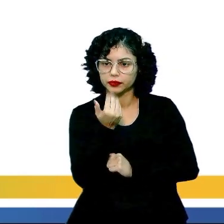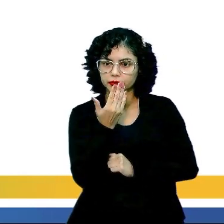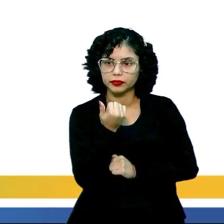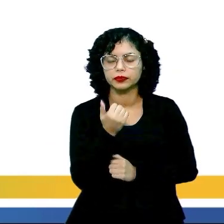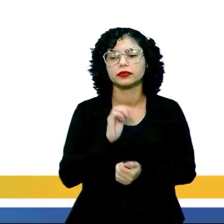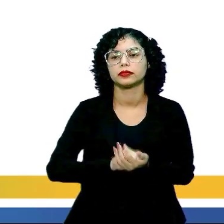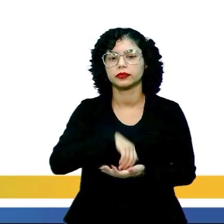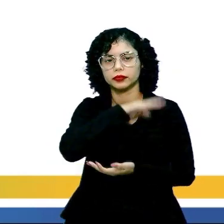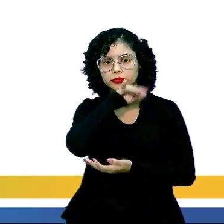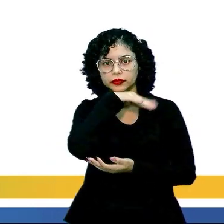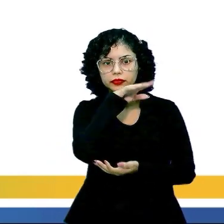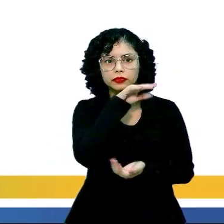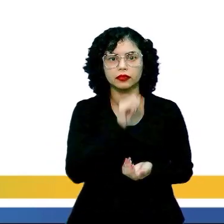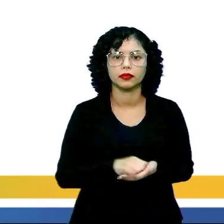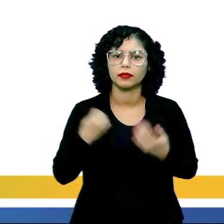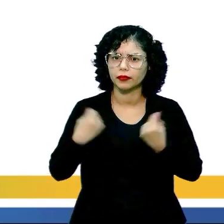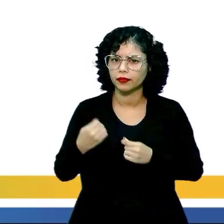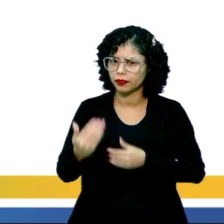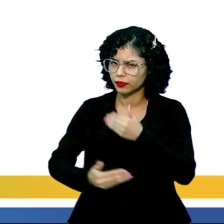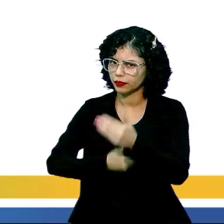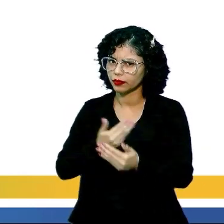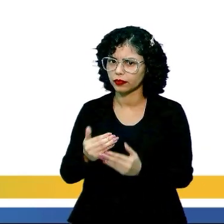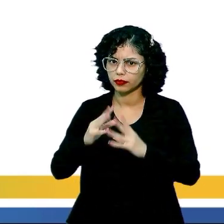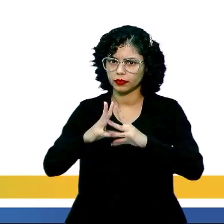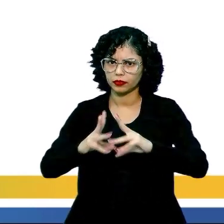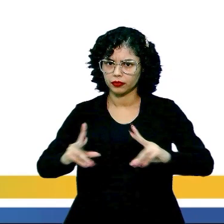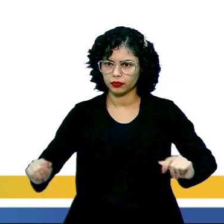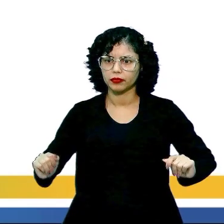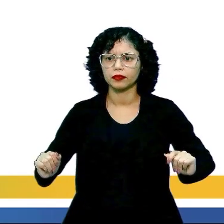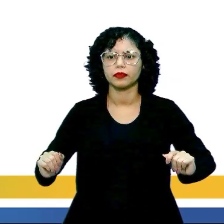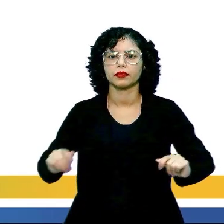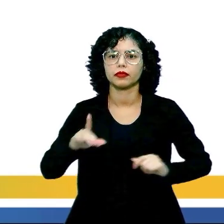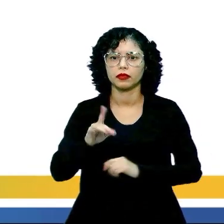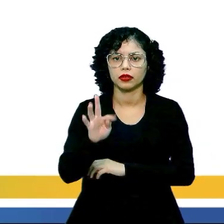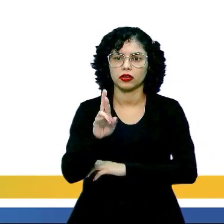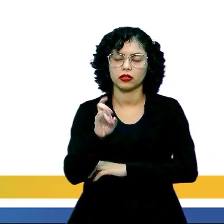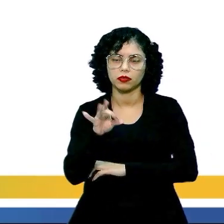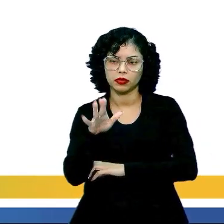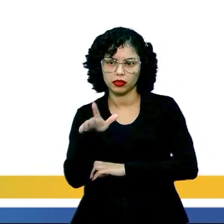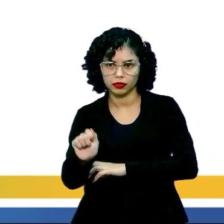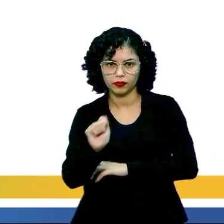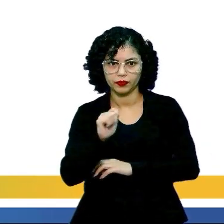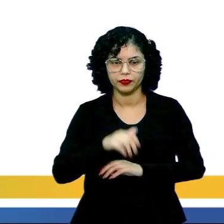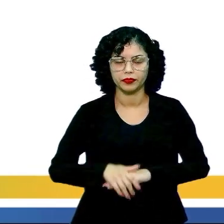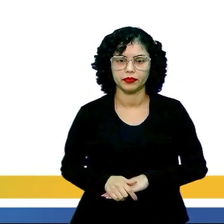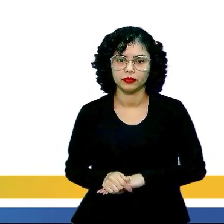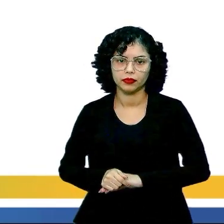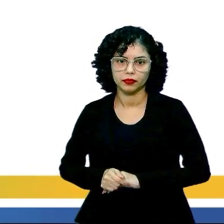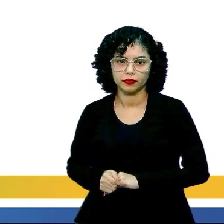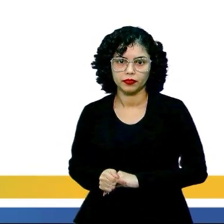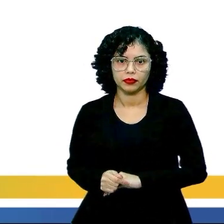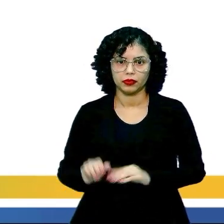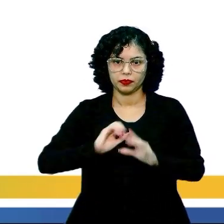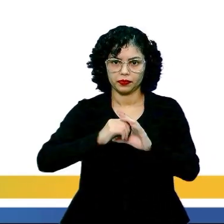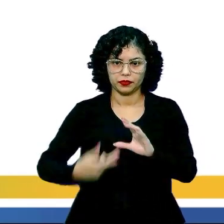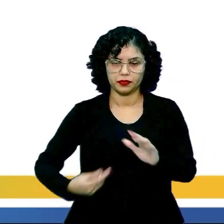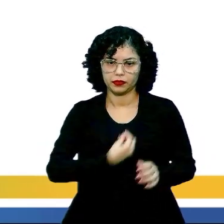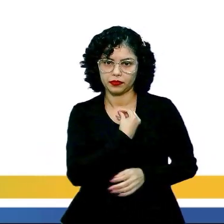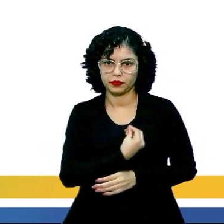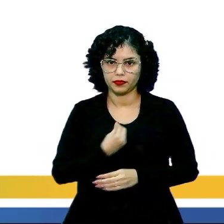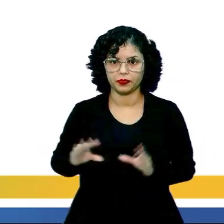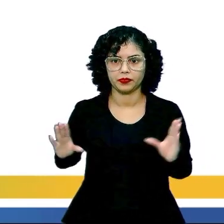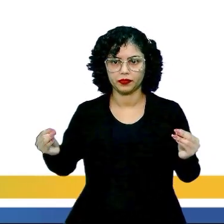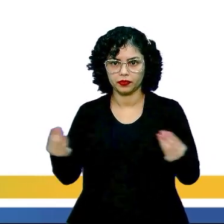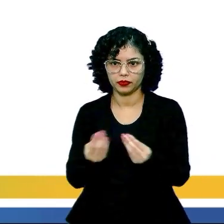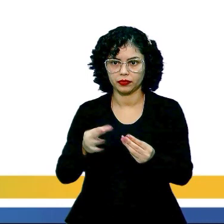na alimentação animal, é necessário um processo de descontaminação. A característica